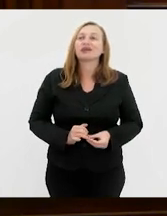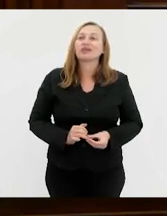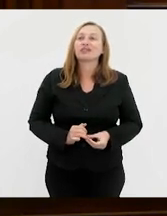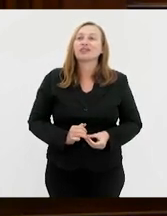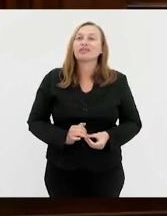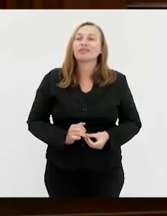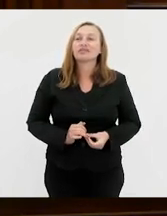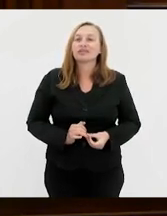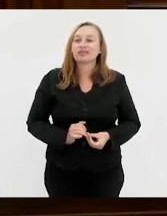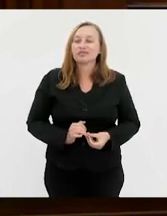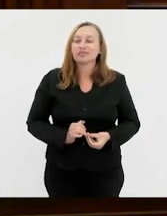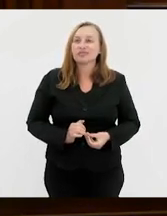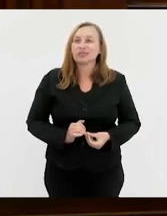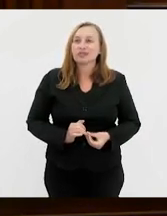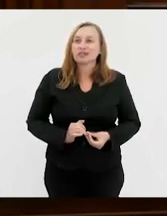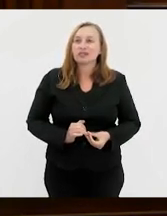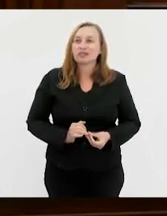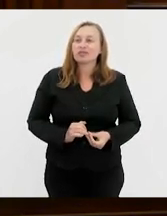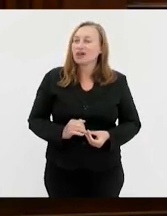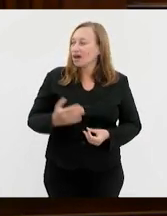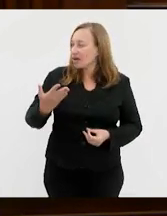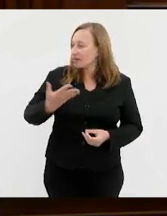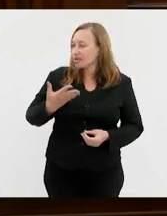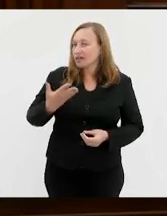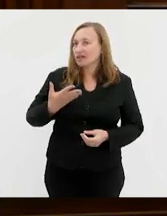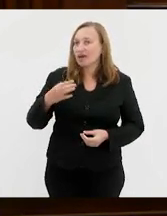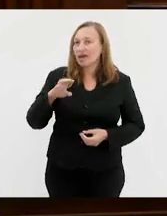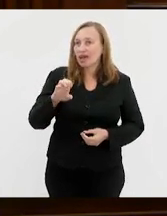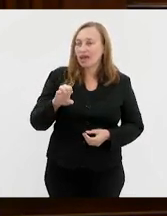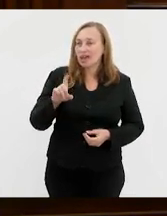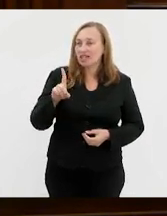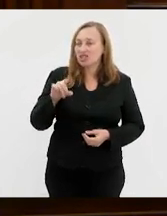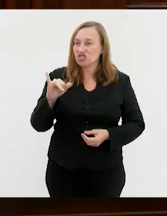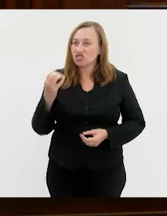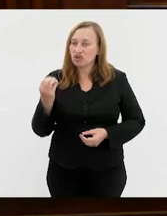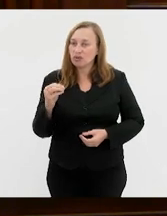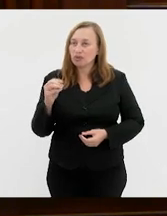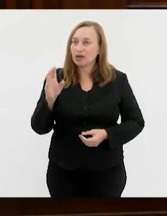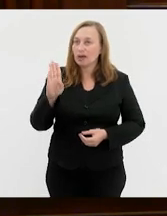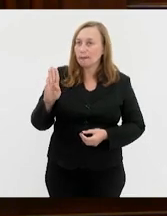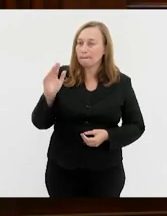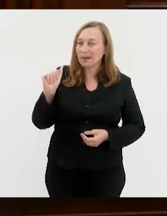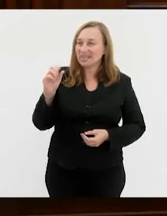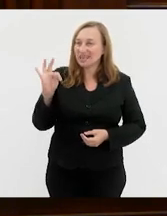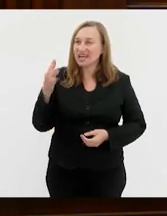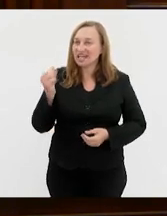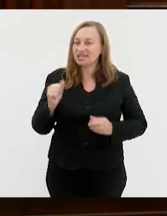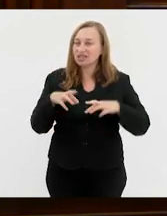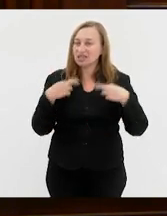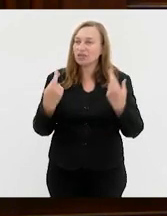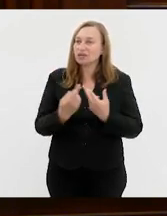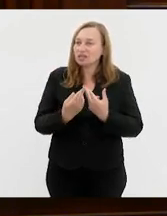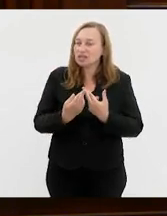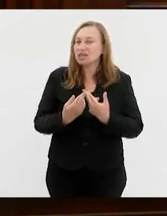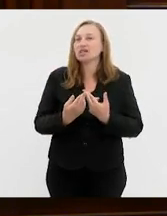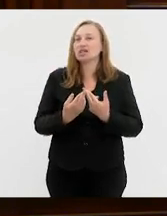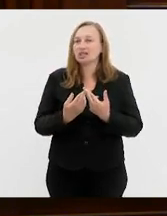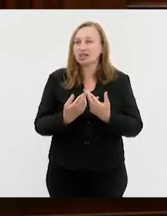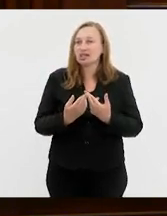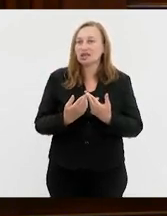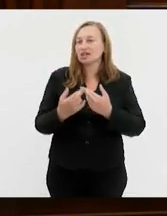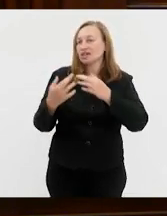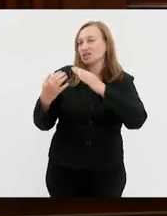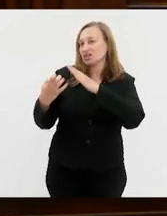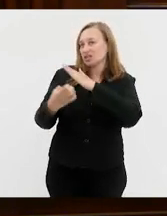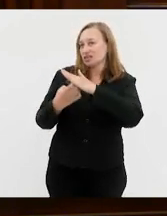com o nosso Edinho da bateria, ali a gente se reunia ali sempre, né? Tinha aquelas reuniões de empresário, aquilo tudo, a